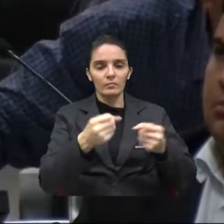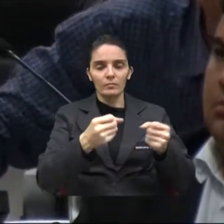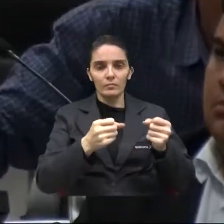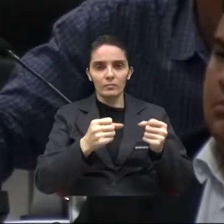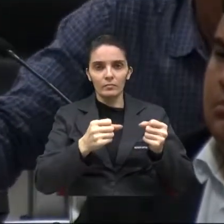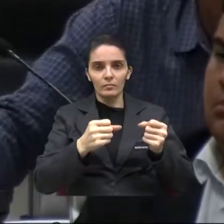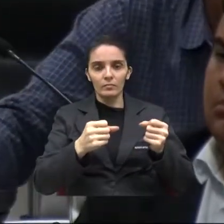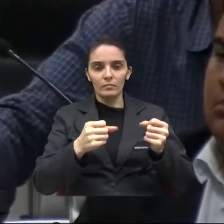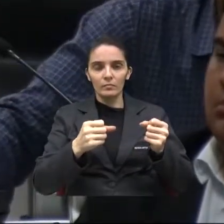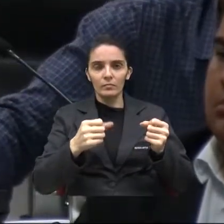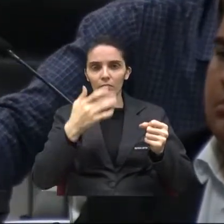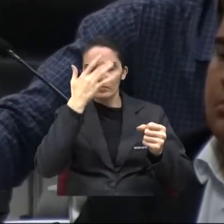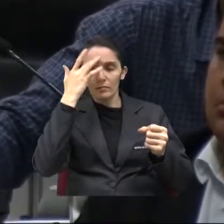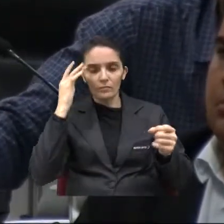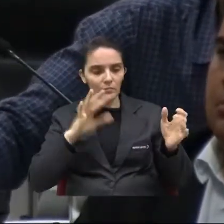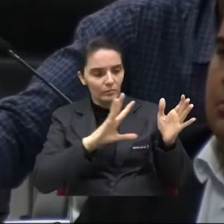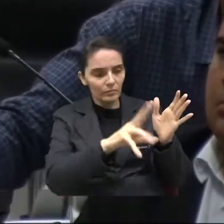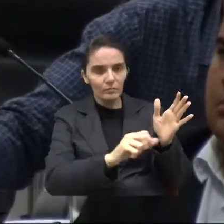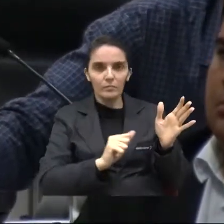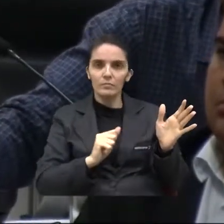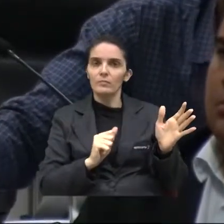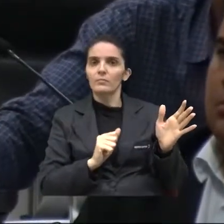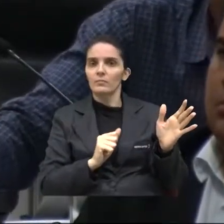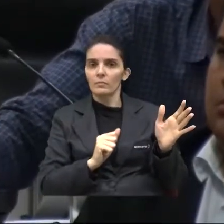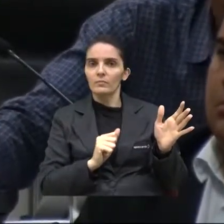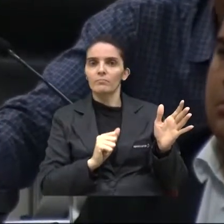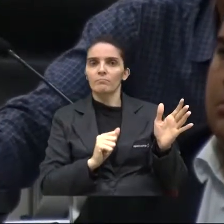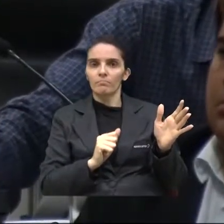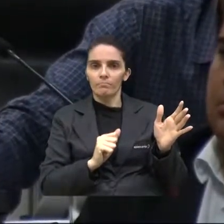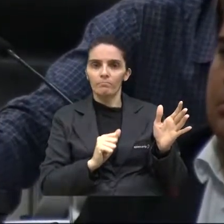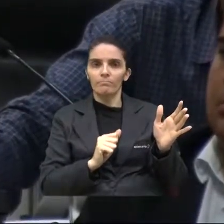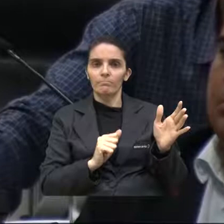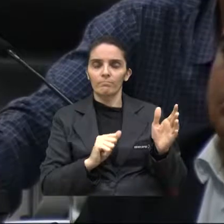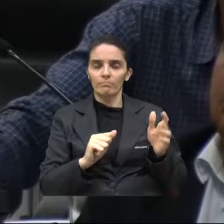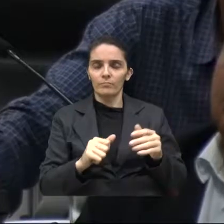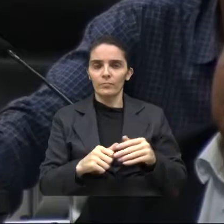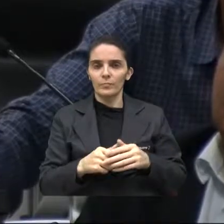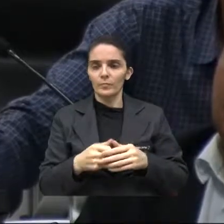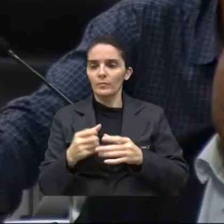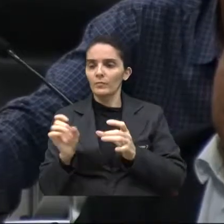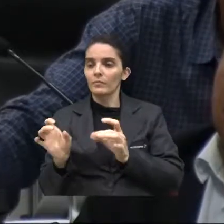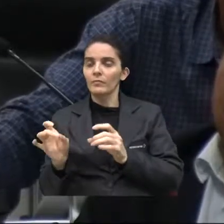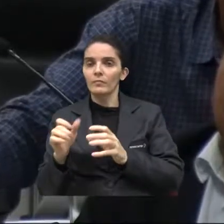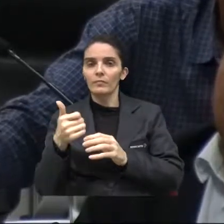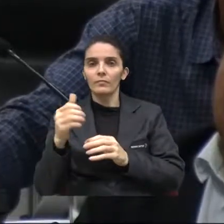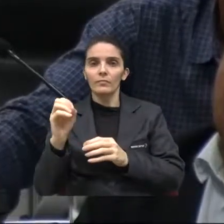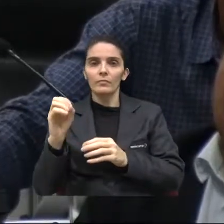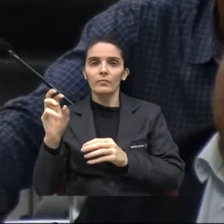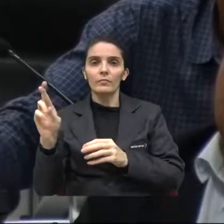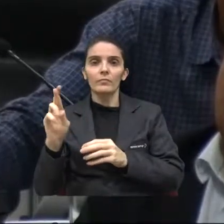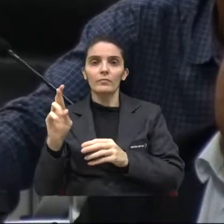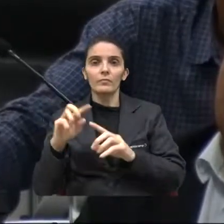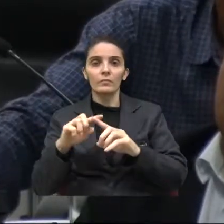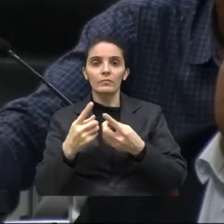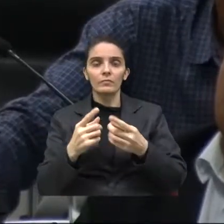a pessoa que entende falou, ele não vendeu tudo isso, quem roubou, por R$100. Quanto fica o conserto? R$20 mil.